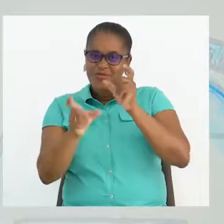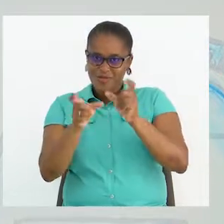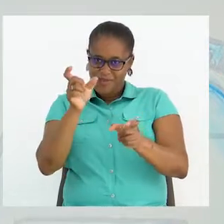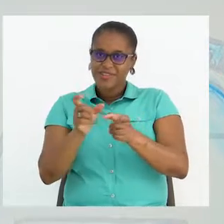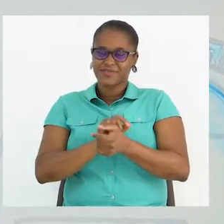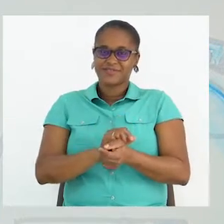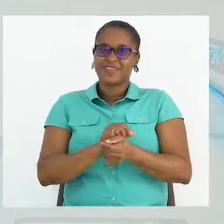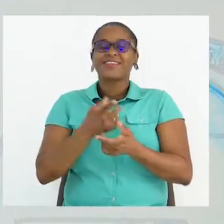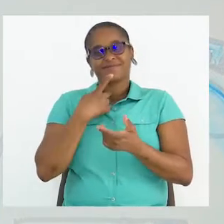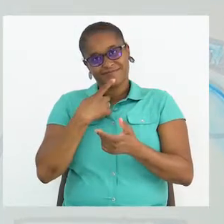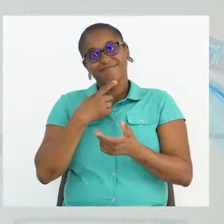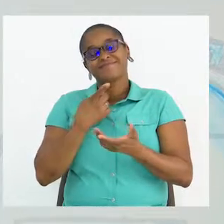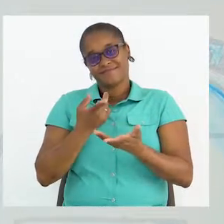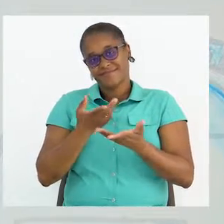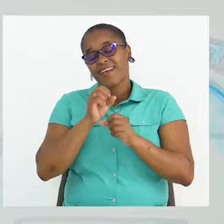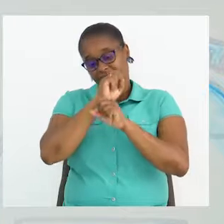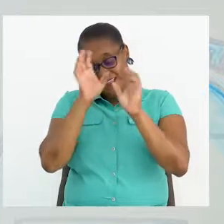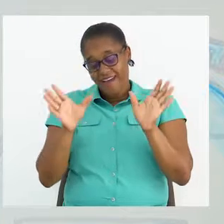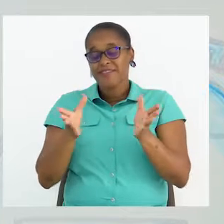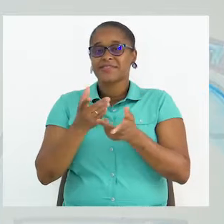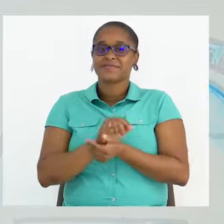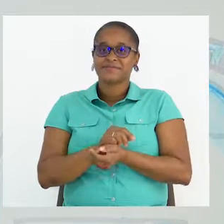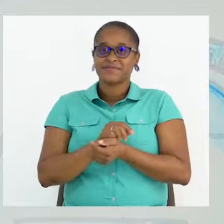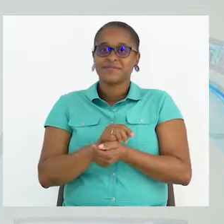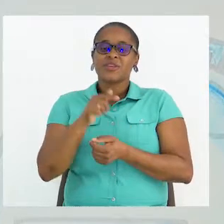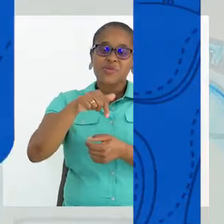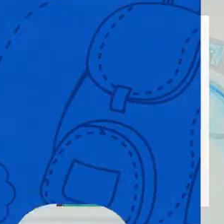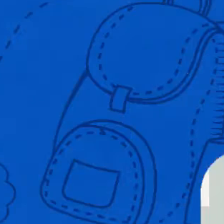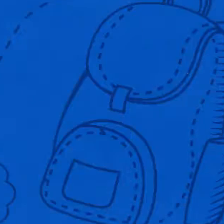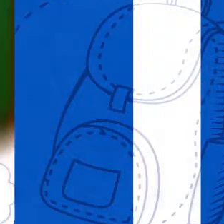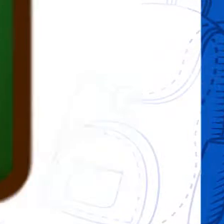personagens? Certamente. E hoje, o que é que nós vamos trabalhar?